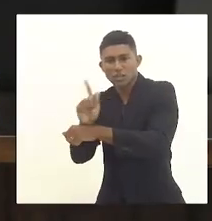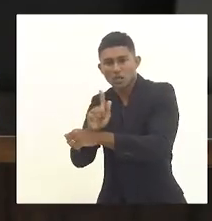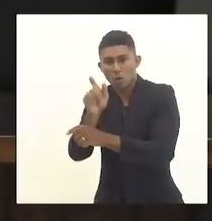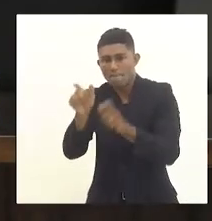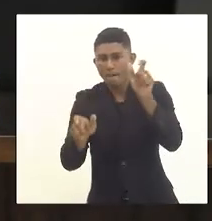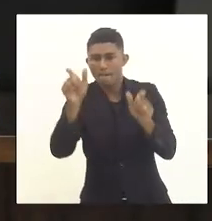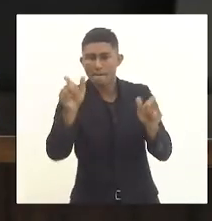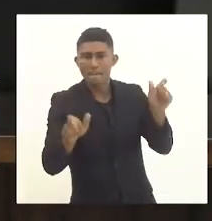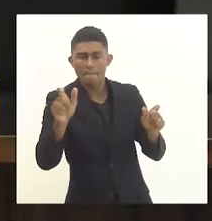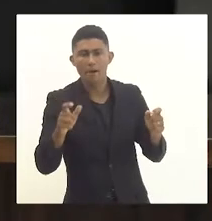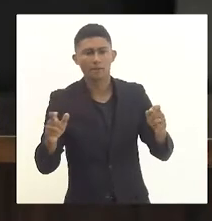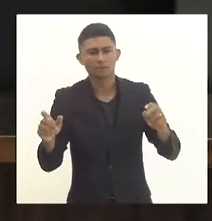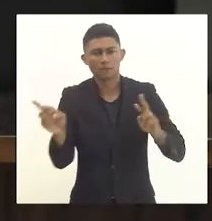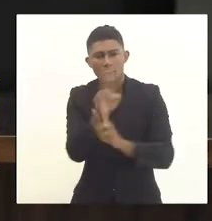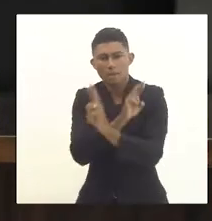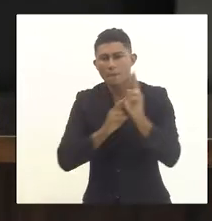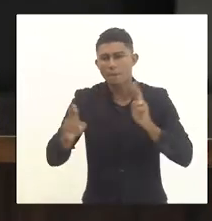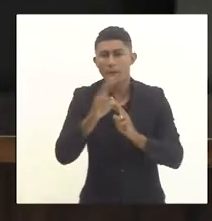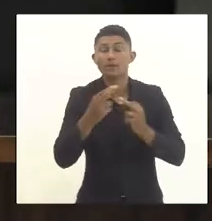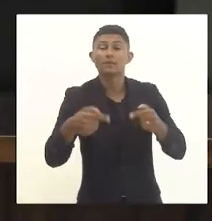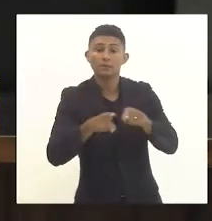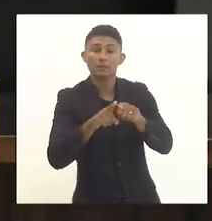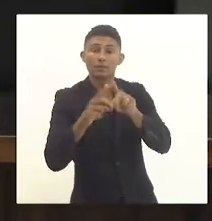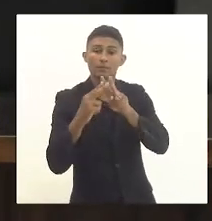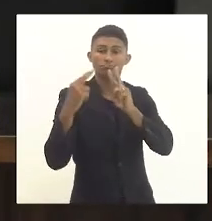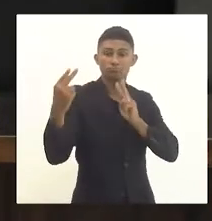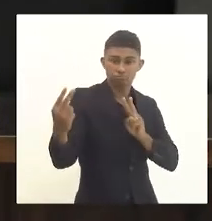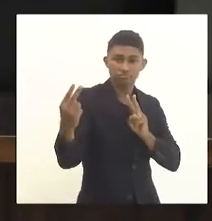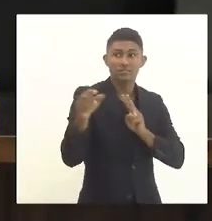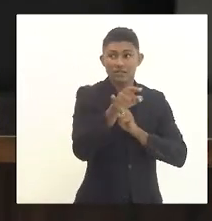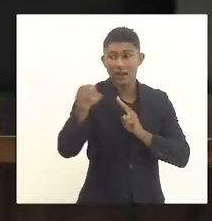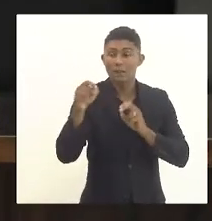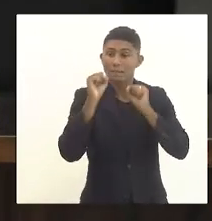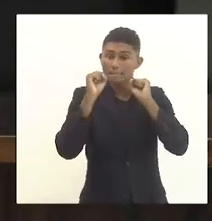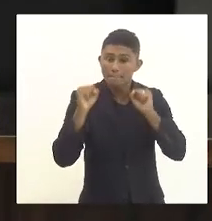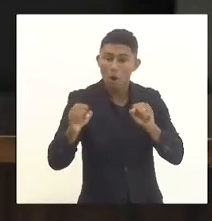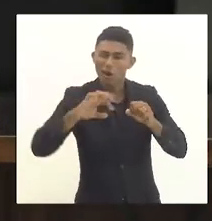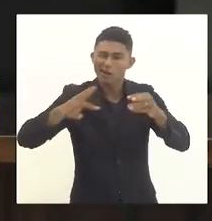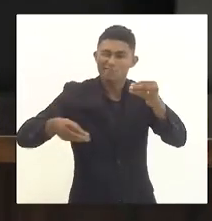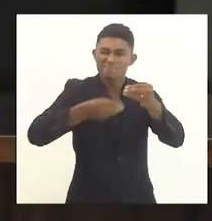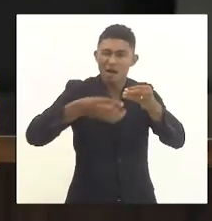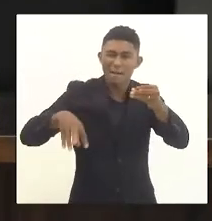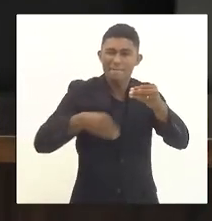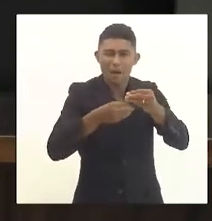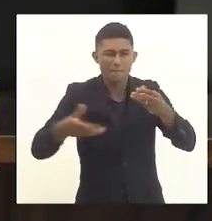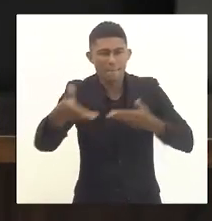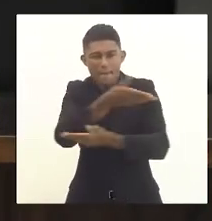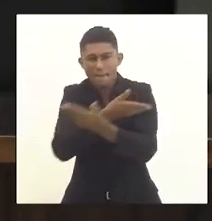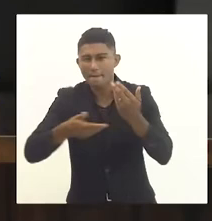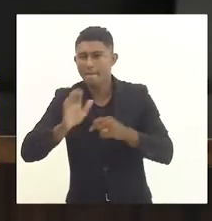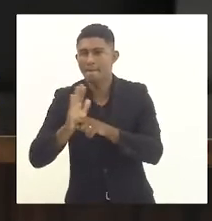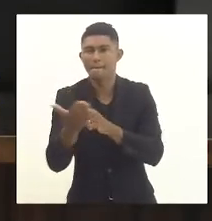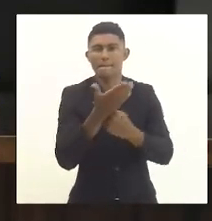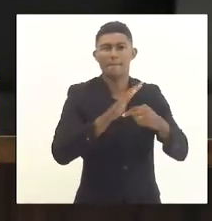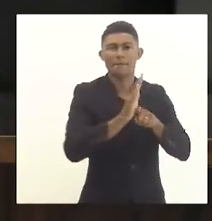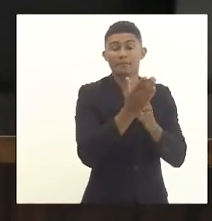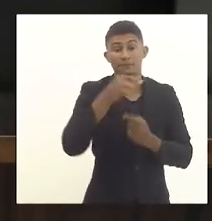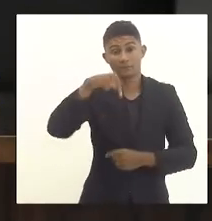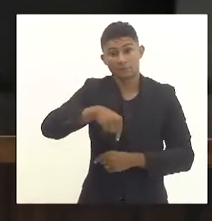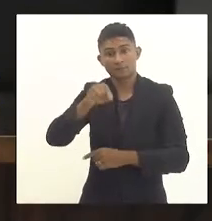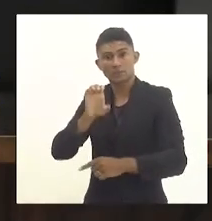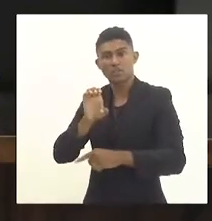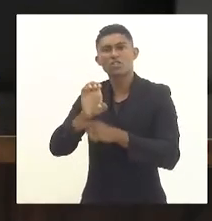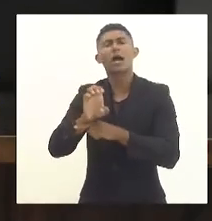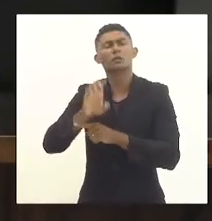encontro presencial e virtualmente, alguns atores que podem colaborar com esse processo. É importante lembrar que nosso Estado foi